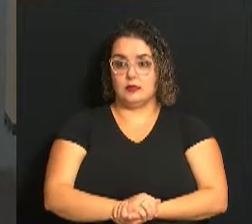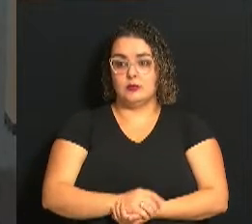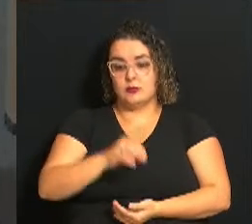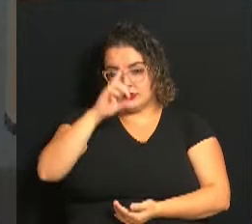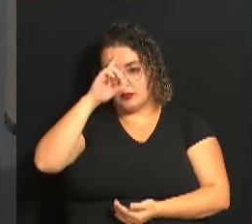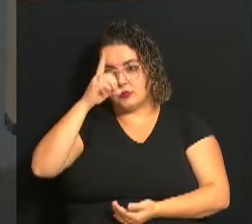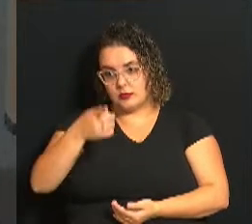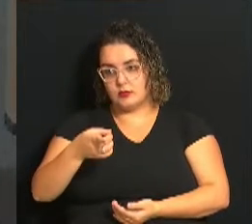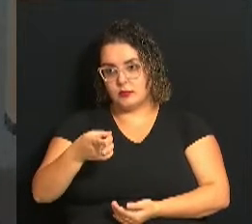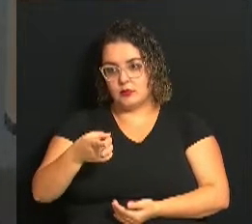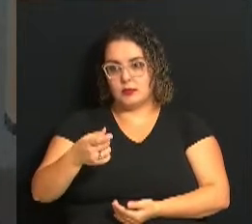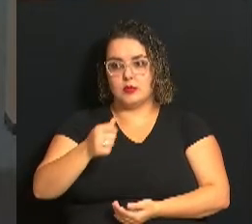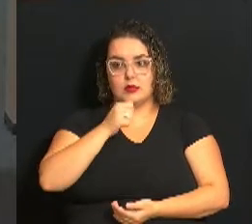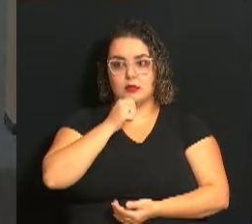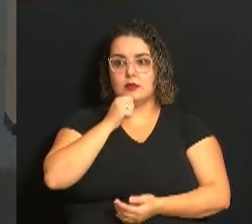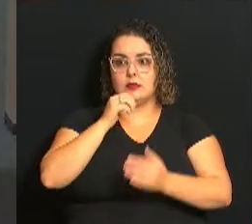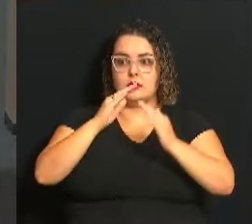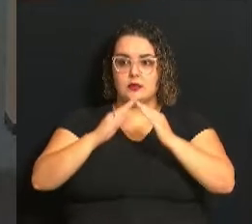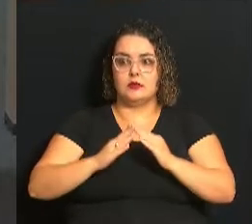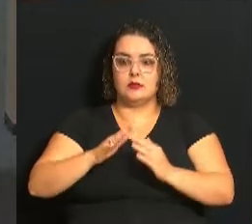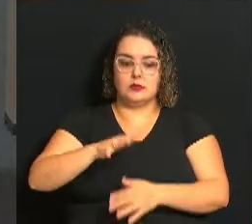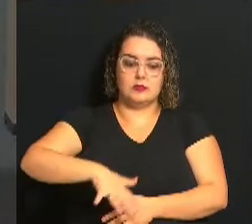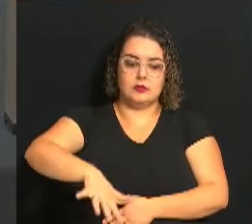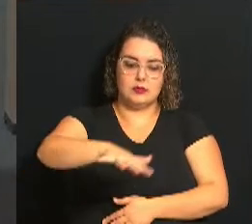ainda não moradores aí da região,